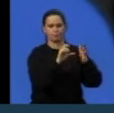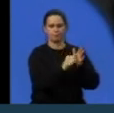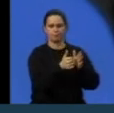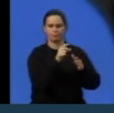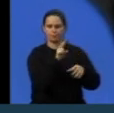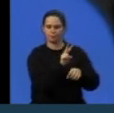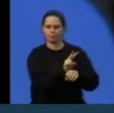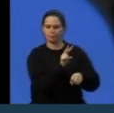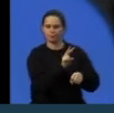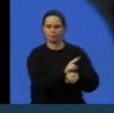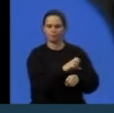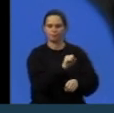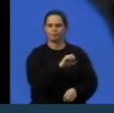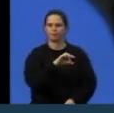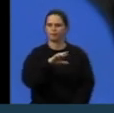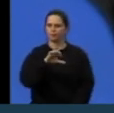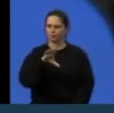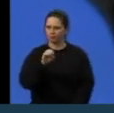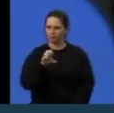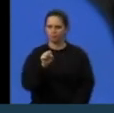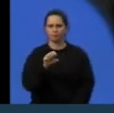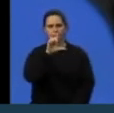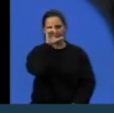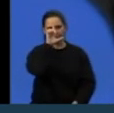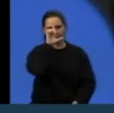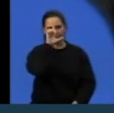socorros, da qual eu sou líder.